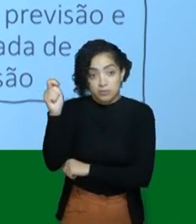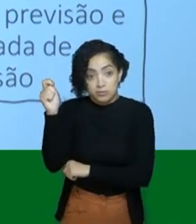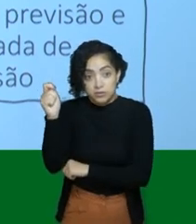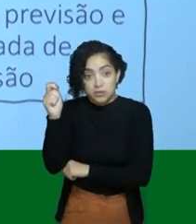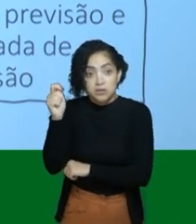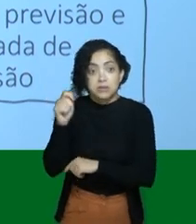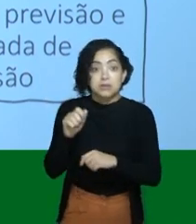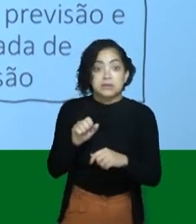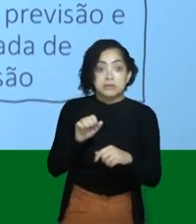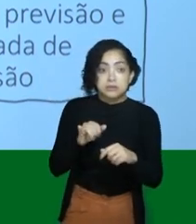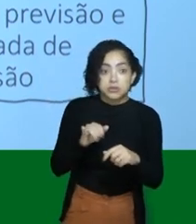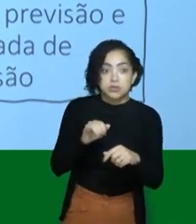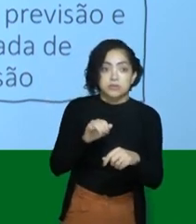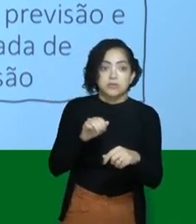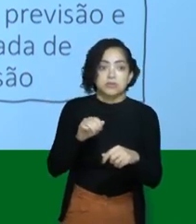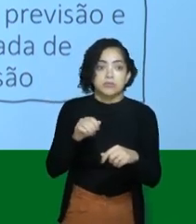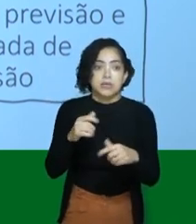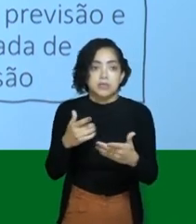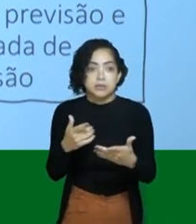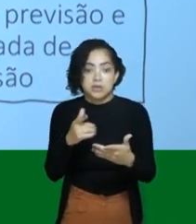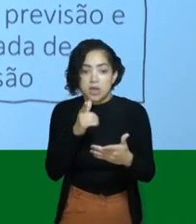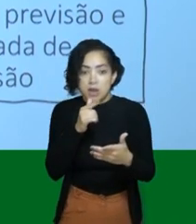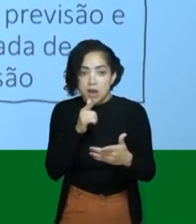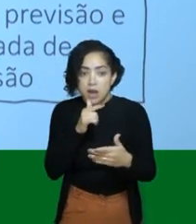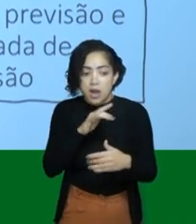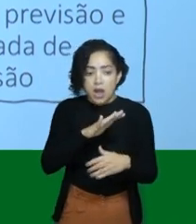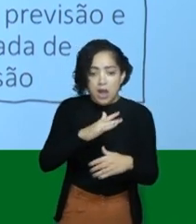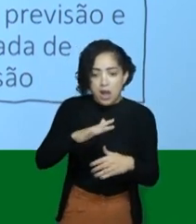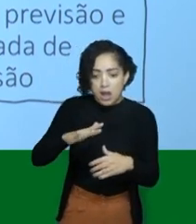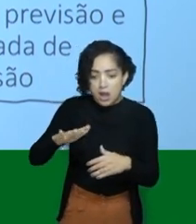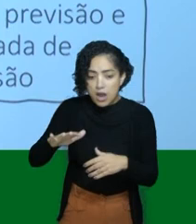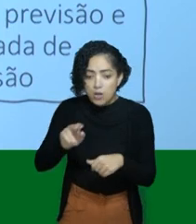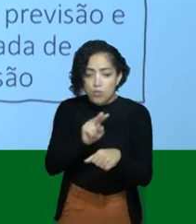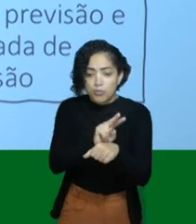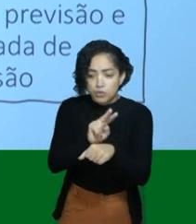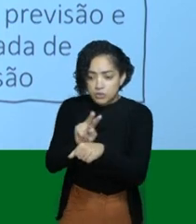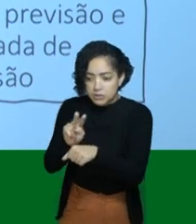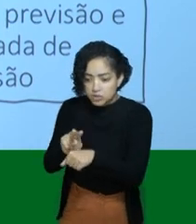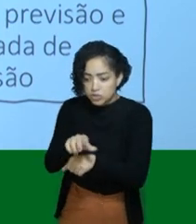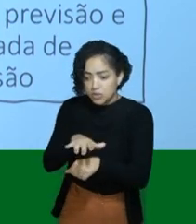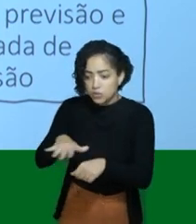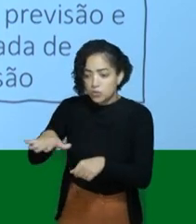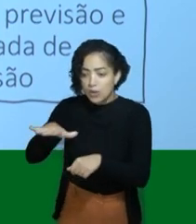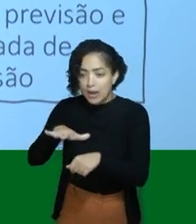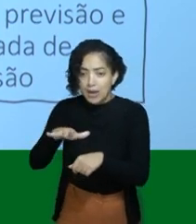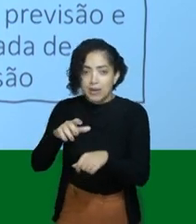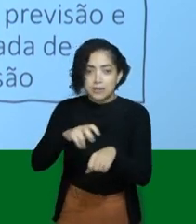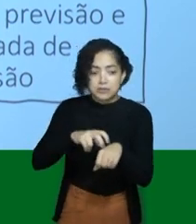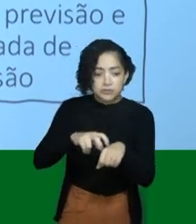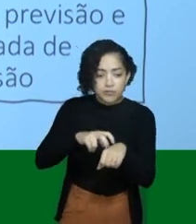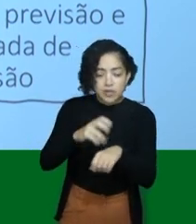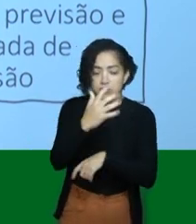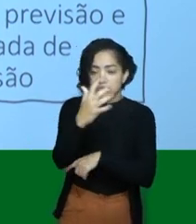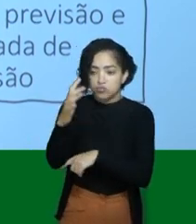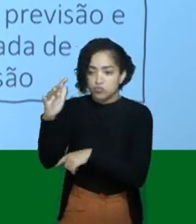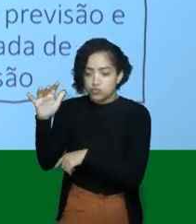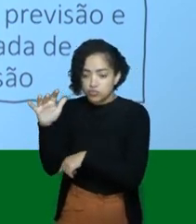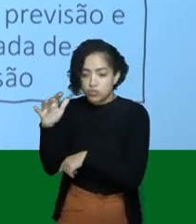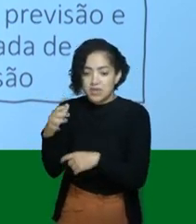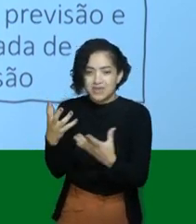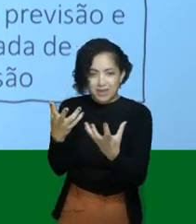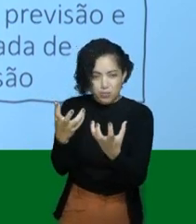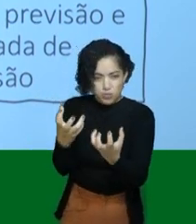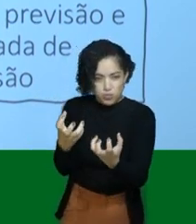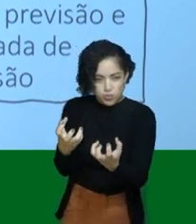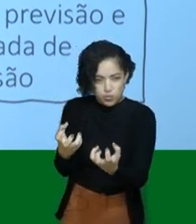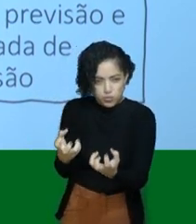tivesse mais isso, né, protegendo os cursos d'água e nas cidades, áreas verdes que servem como